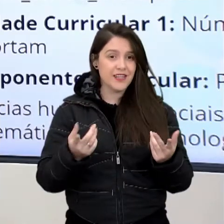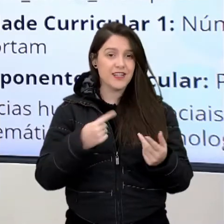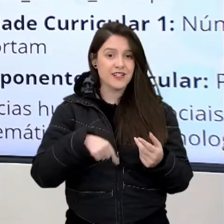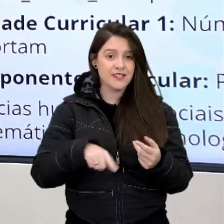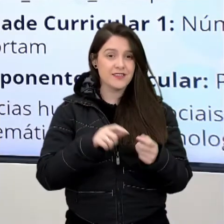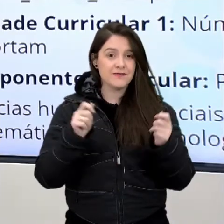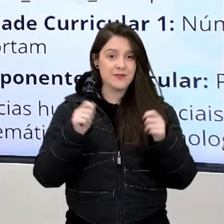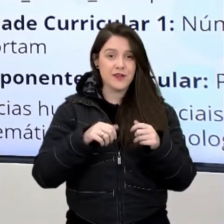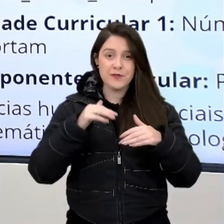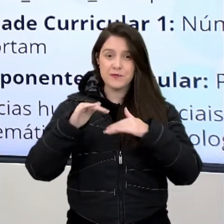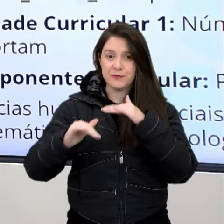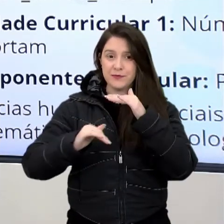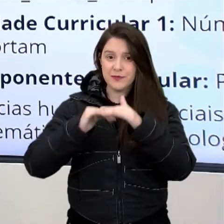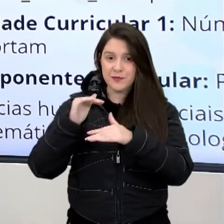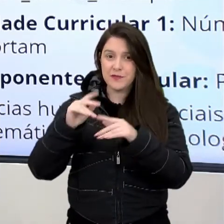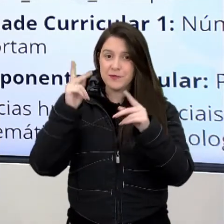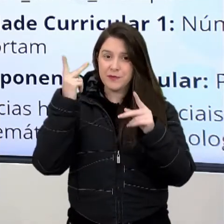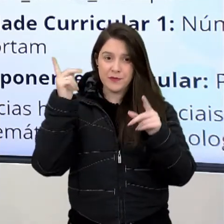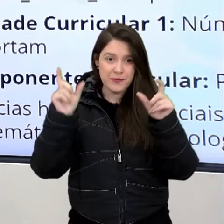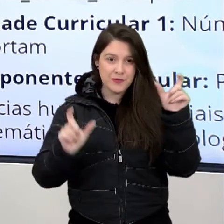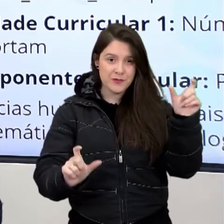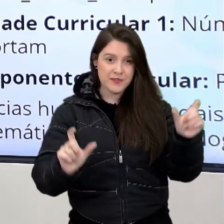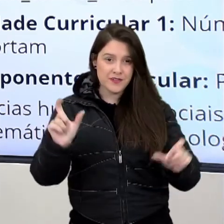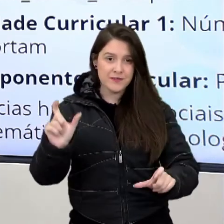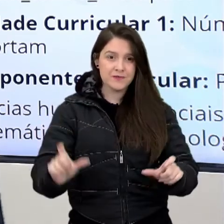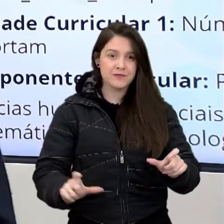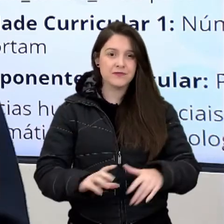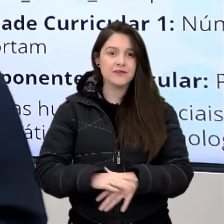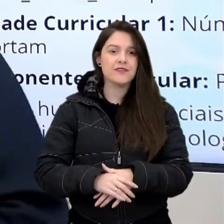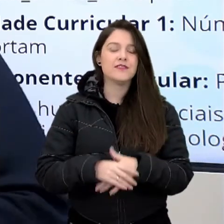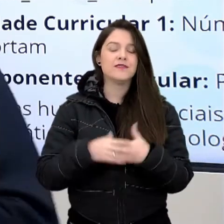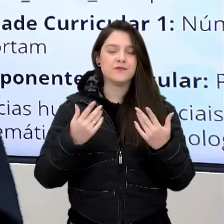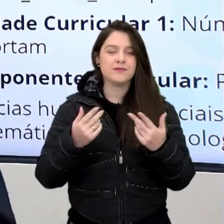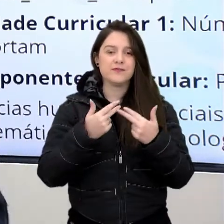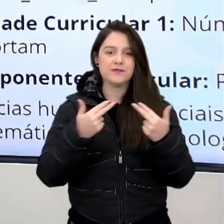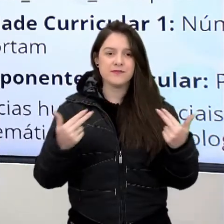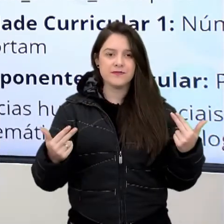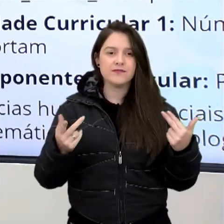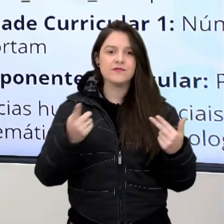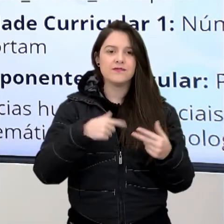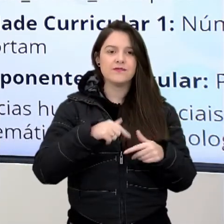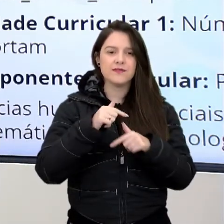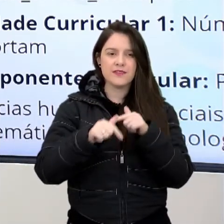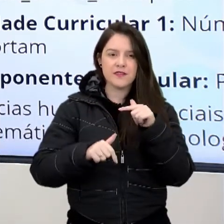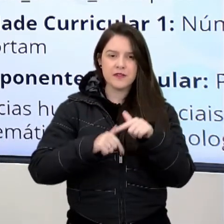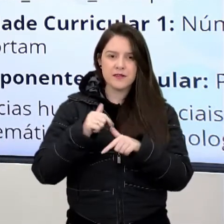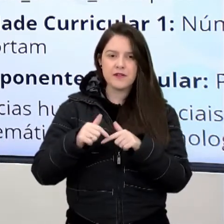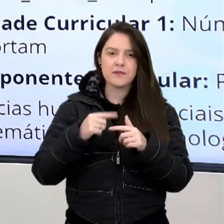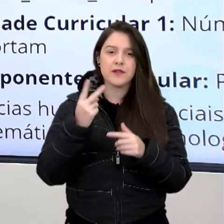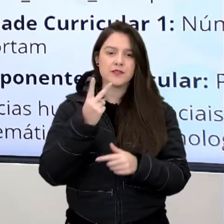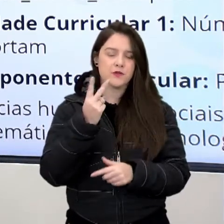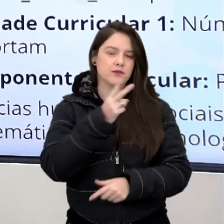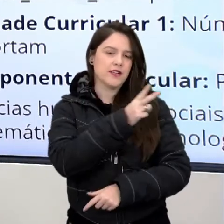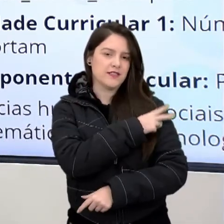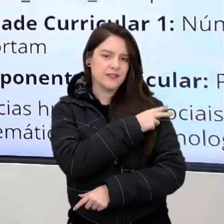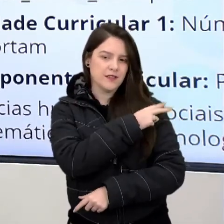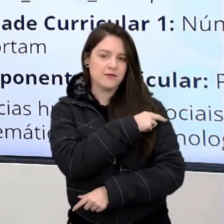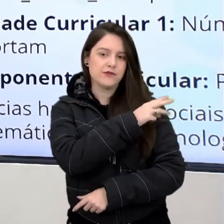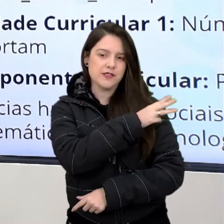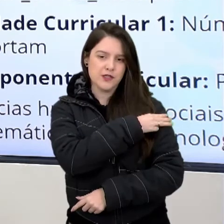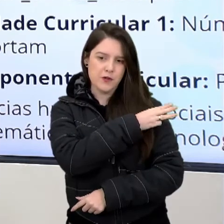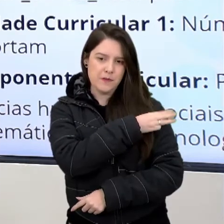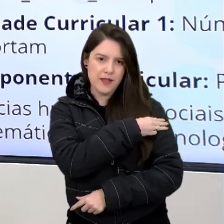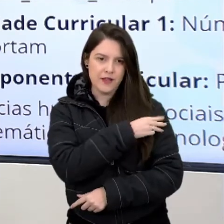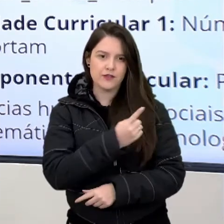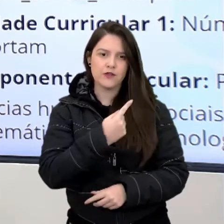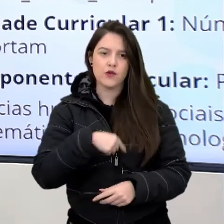Quem Divide Multiplica, população em índice. Aprofundamento aí, trabalhado, desenvolvido para a segunda série do ensino médio, do